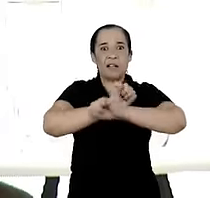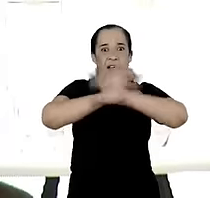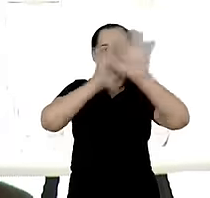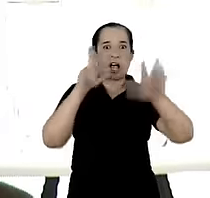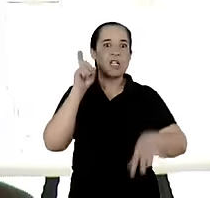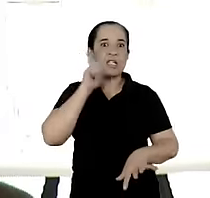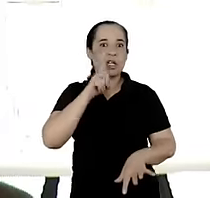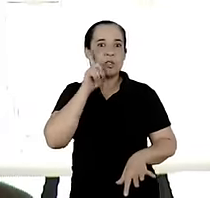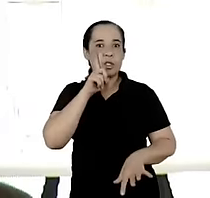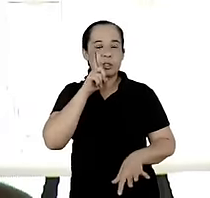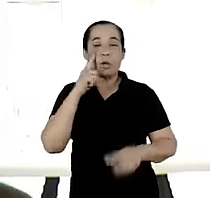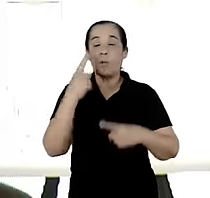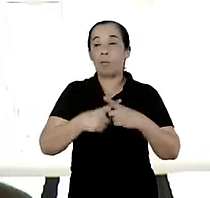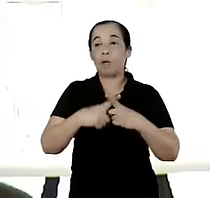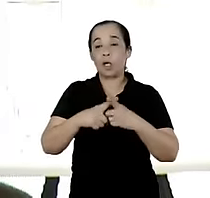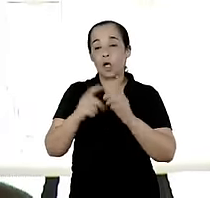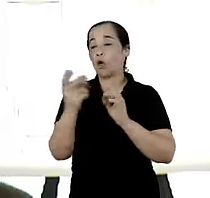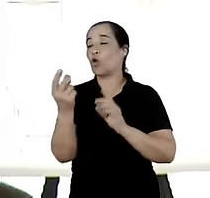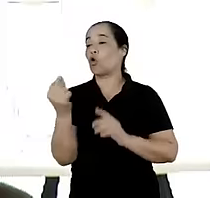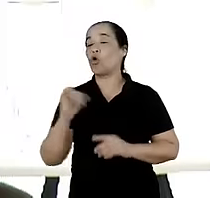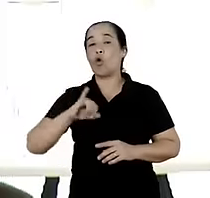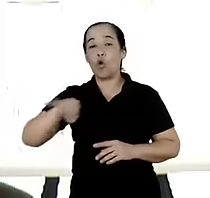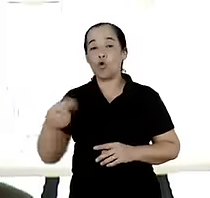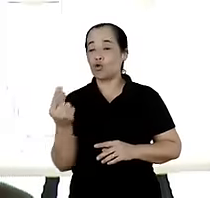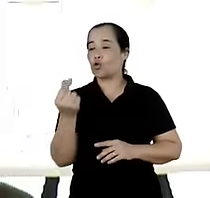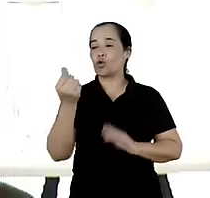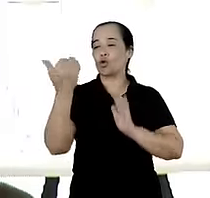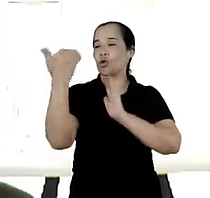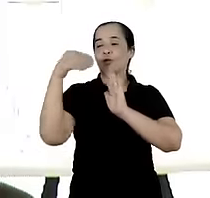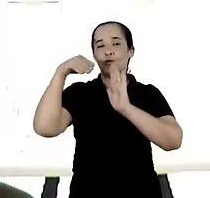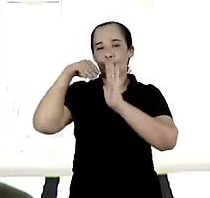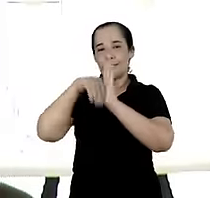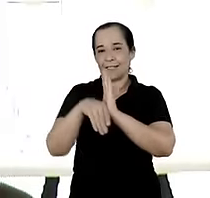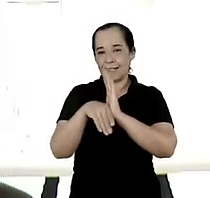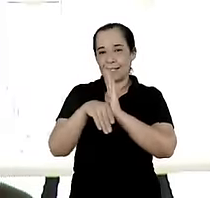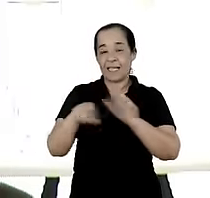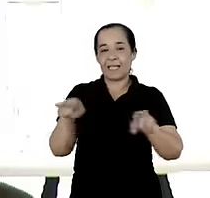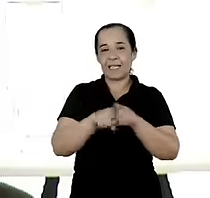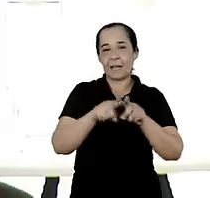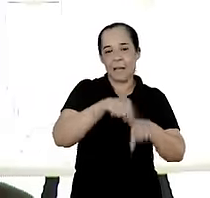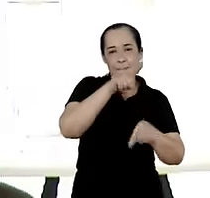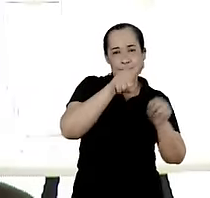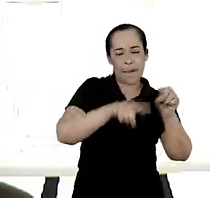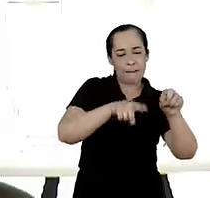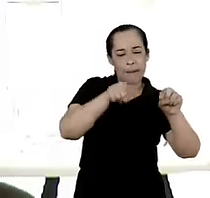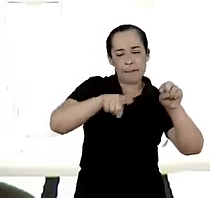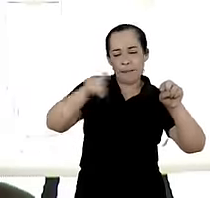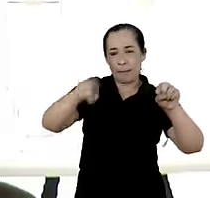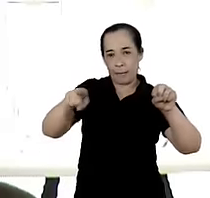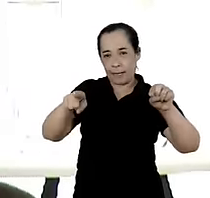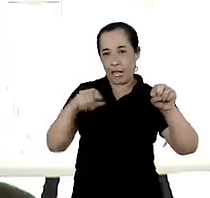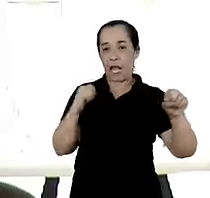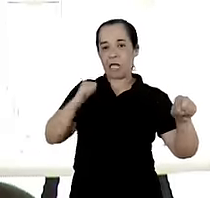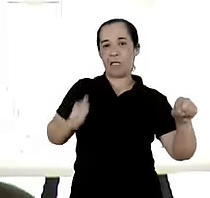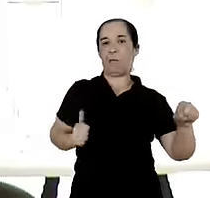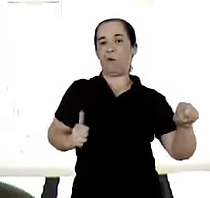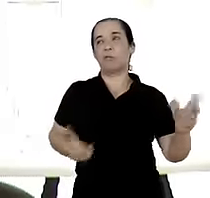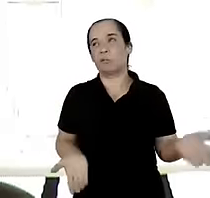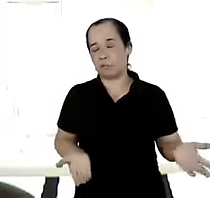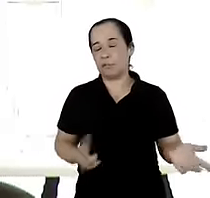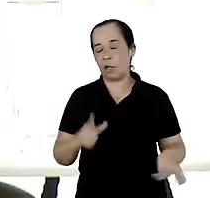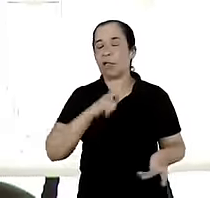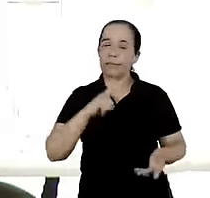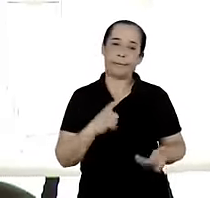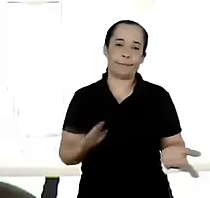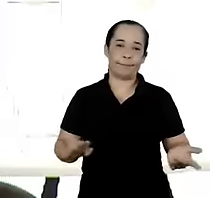a ser bastante favorável e obviamente a oscilação na bolsa se tem oscilação na renda fixa imagina na renda variável essa varia com